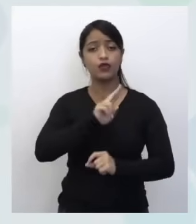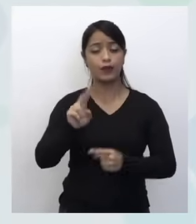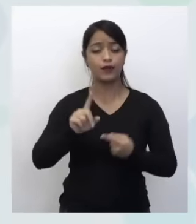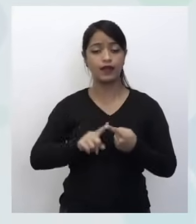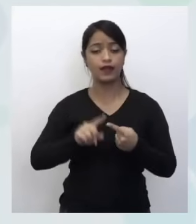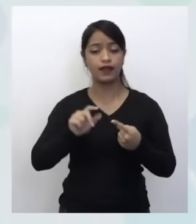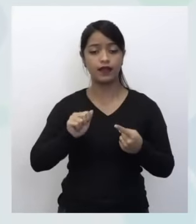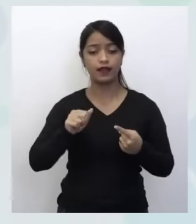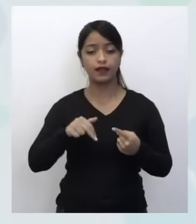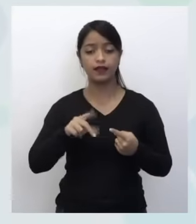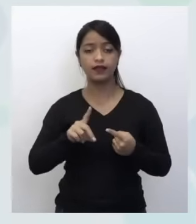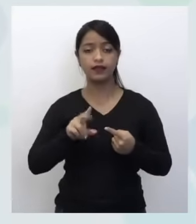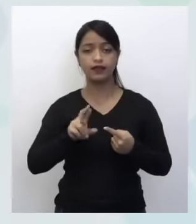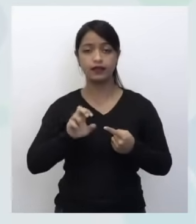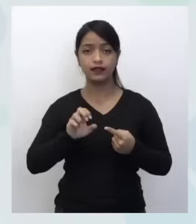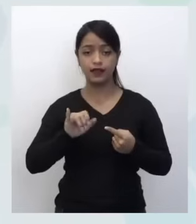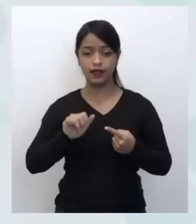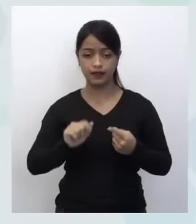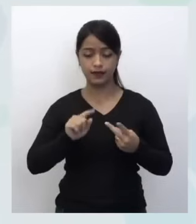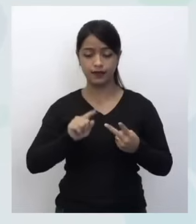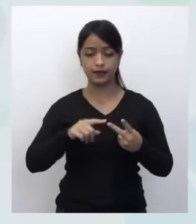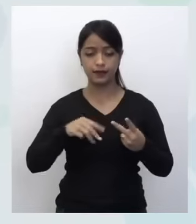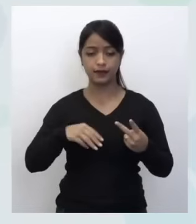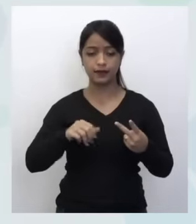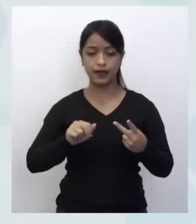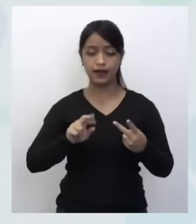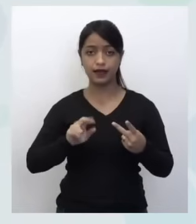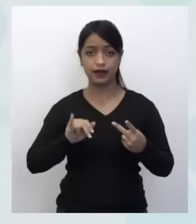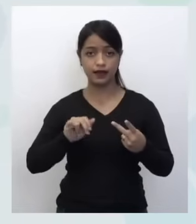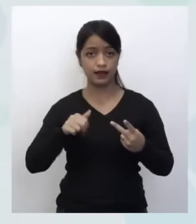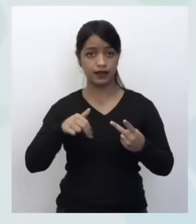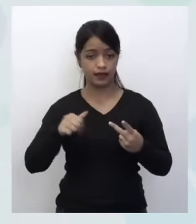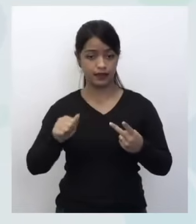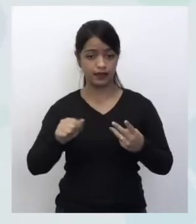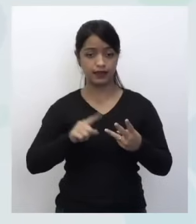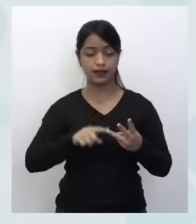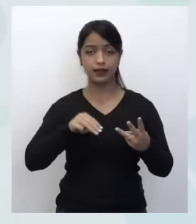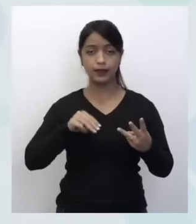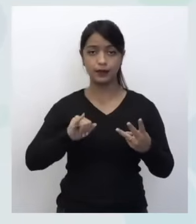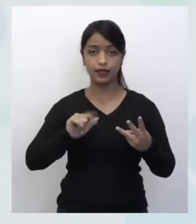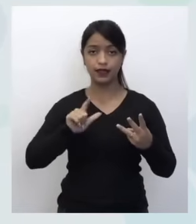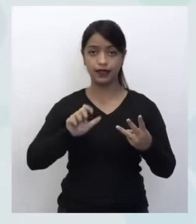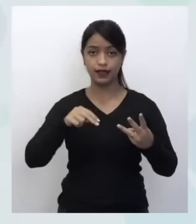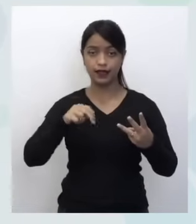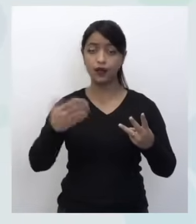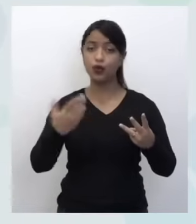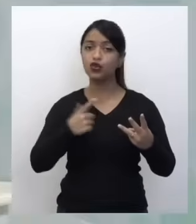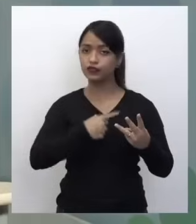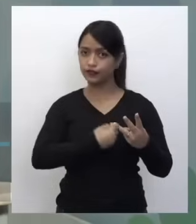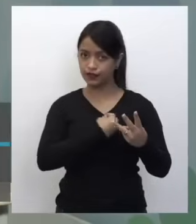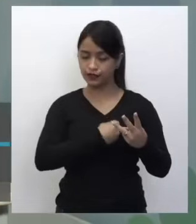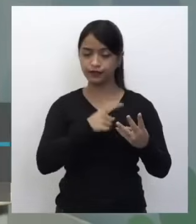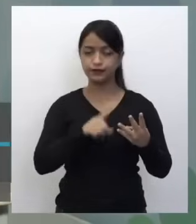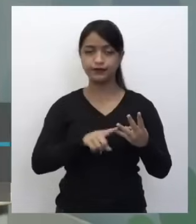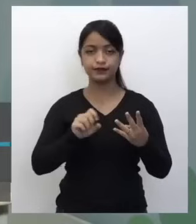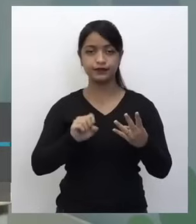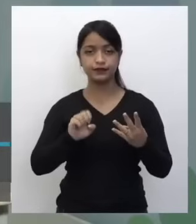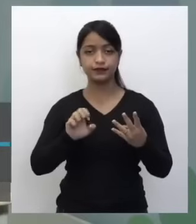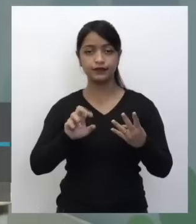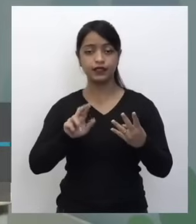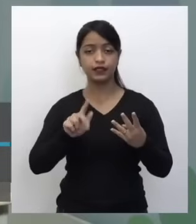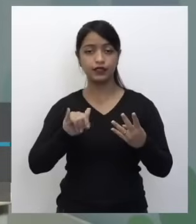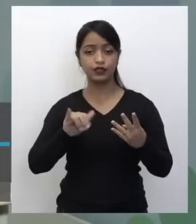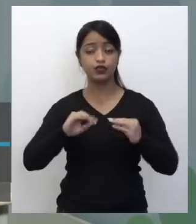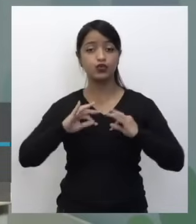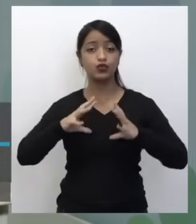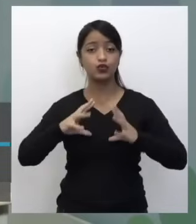curricular, a professora Mariana, né, a professora Milene que está aqui e o professor Sérgio, todos aqui da equipe curricular, da COPED,